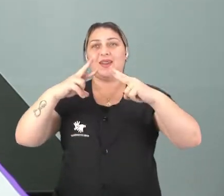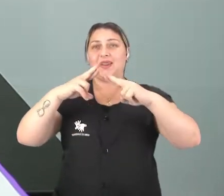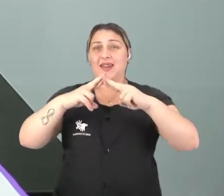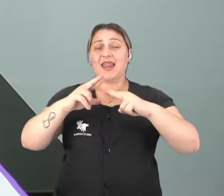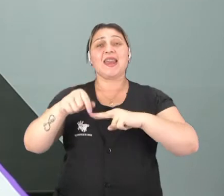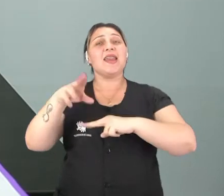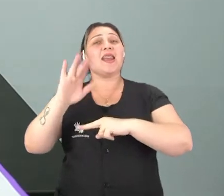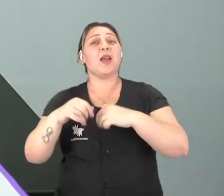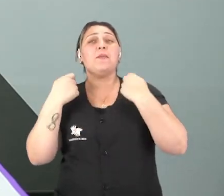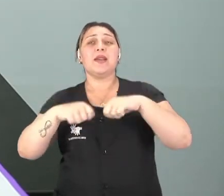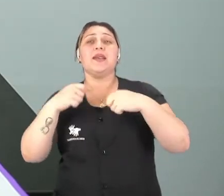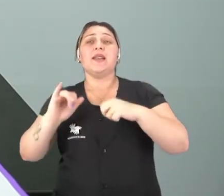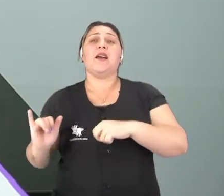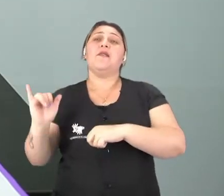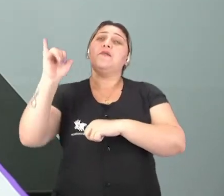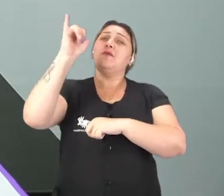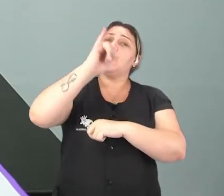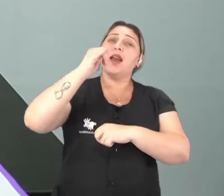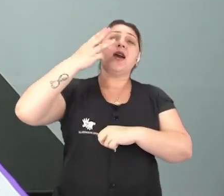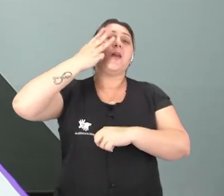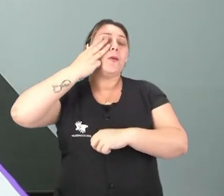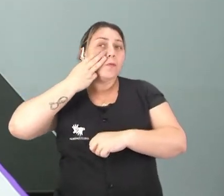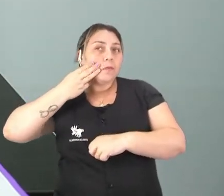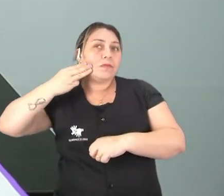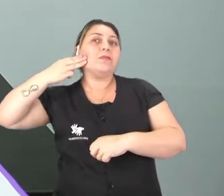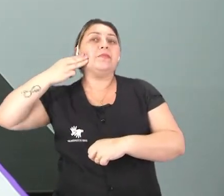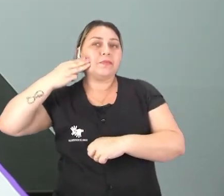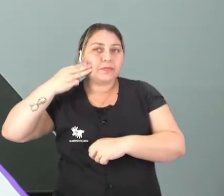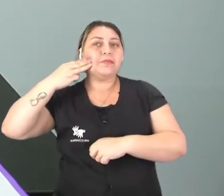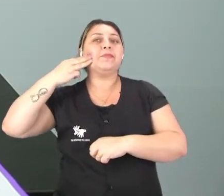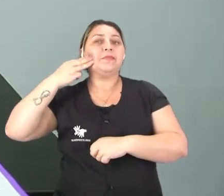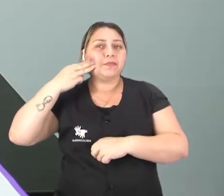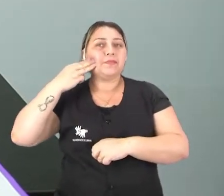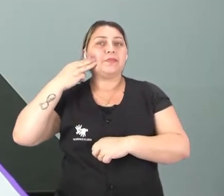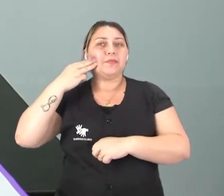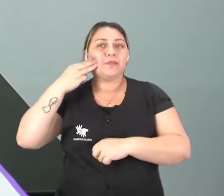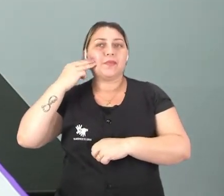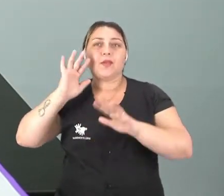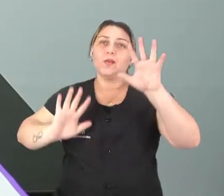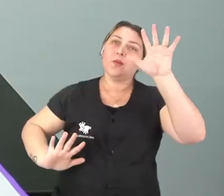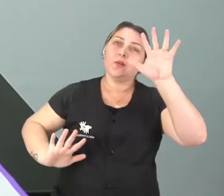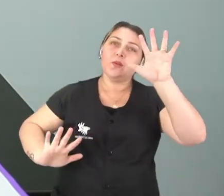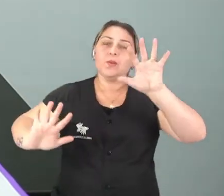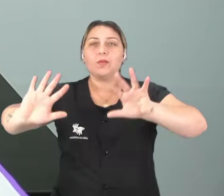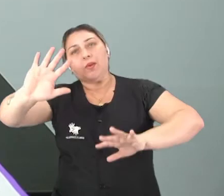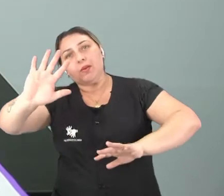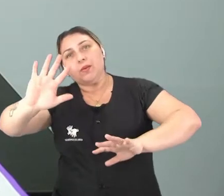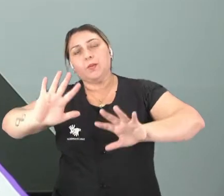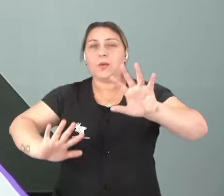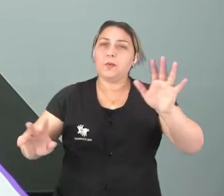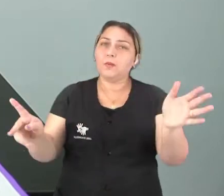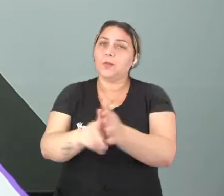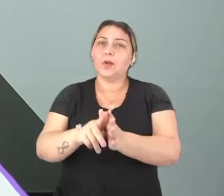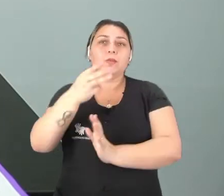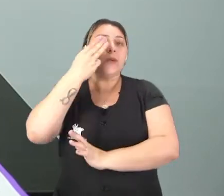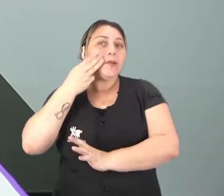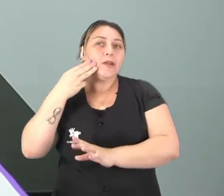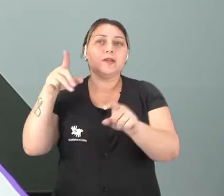que voar era ele, quem tinha que mexer o carrinho era ele, o robozinho se mexia com os movimentos dele